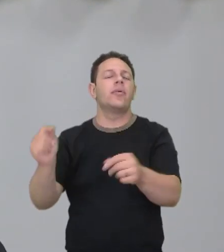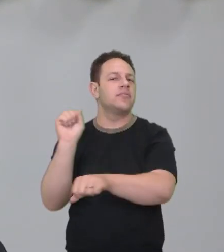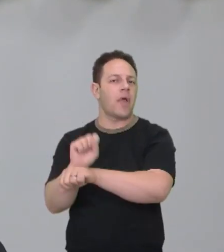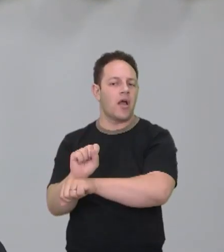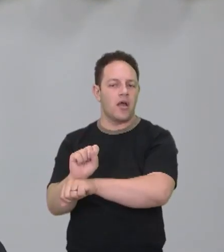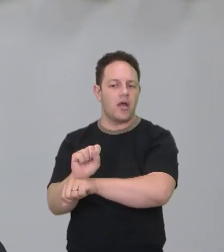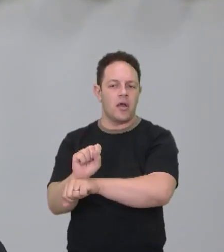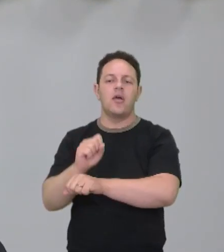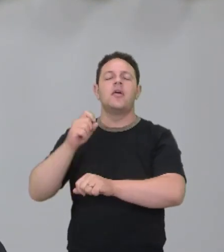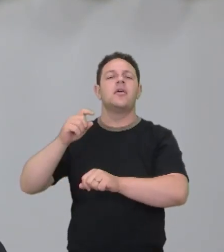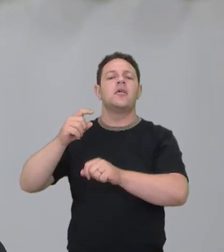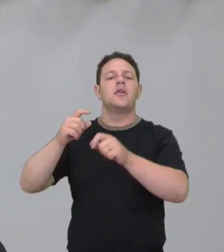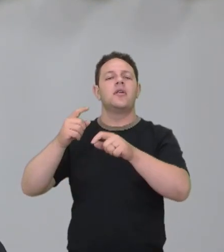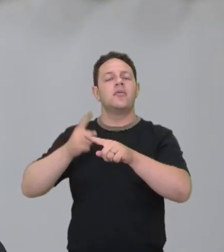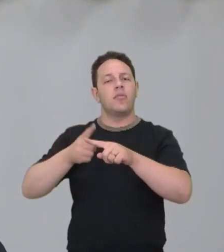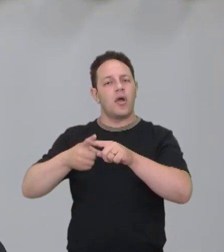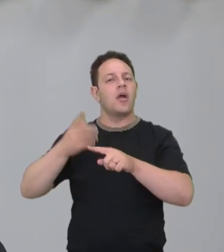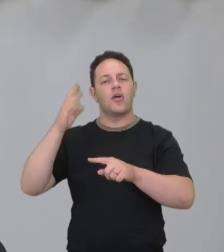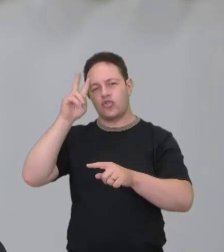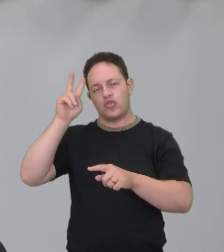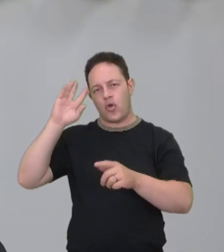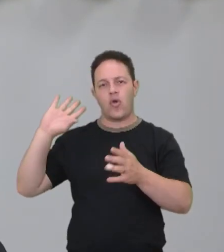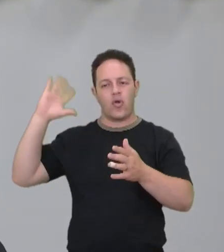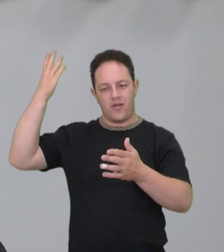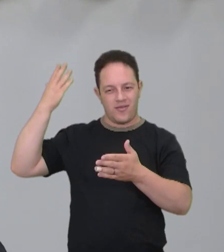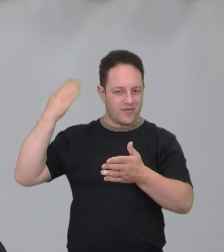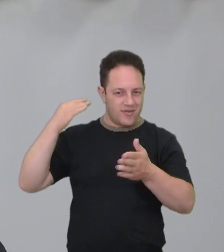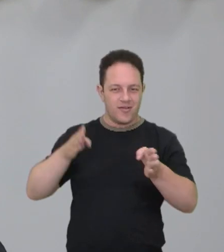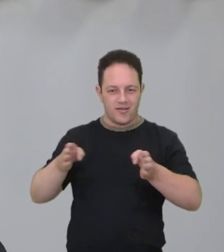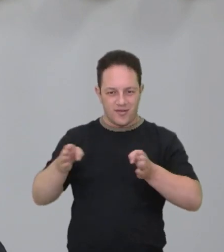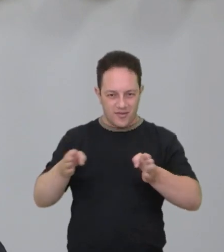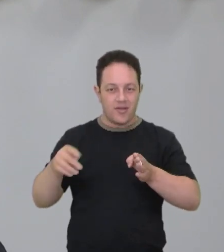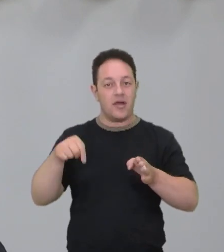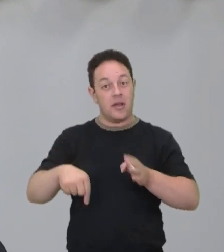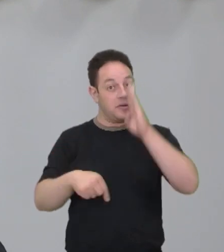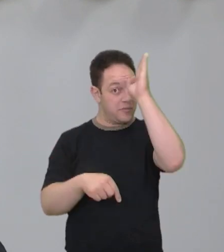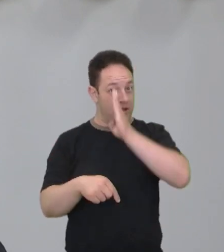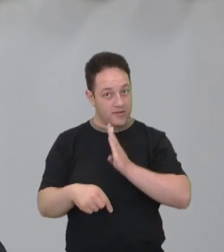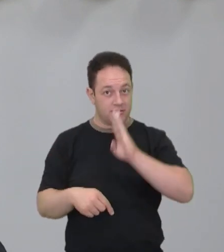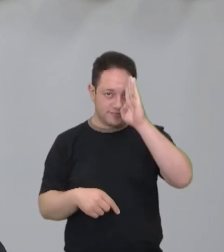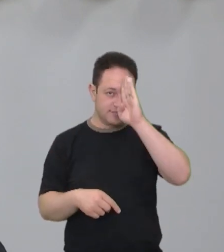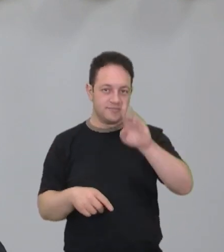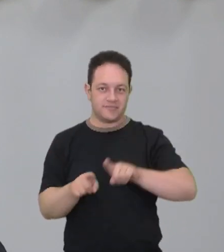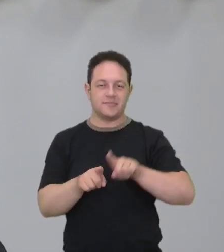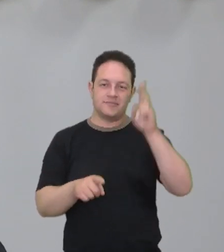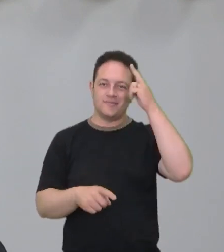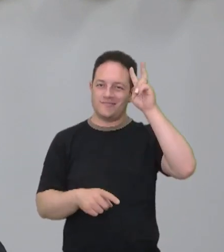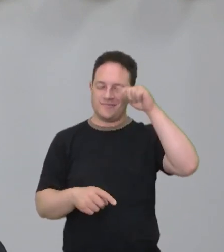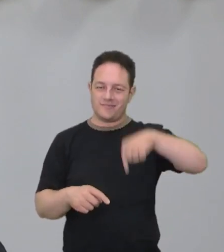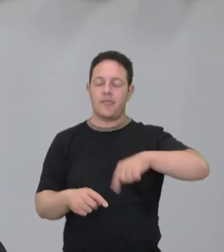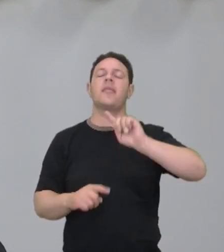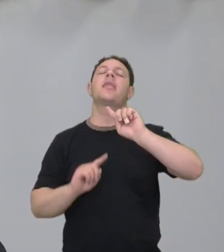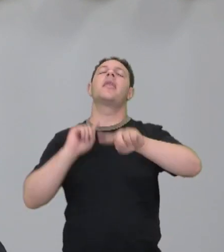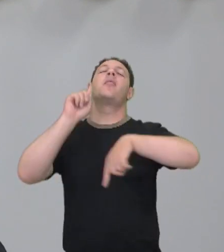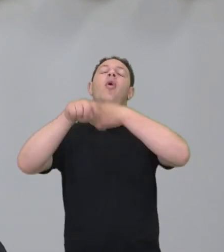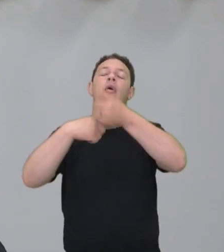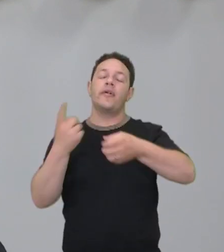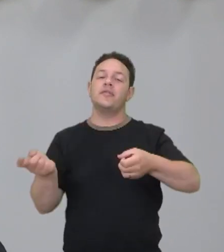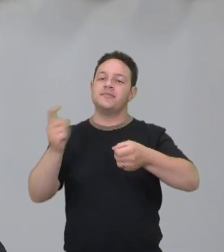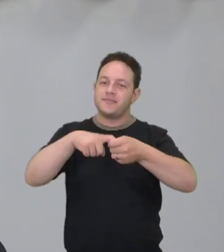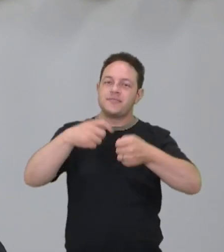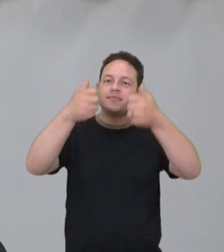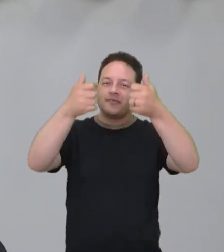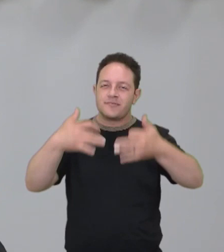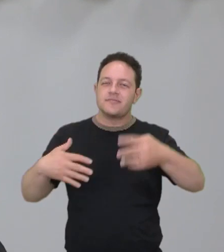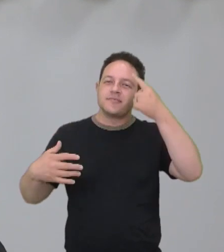durante uma fase da nossa história, principalmente aqui da história do Brasil, e também depois, né, a gente retomou, né,